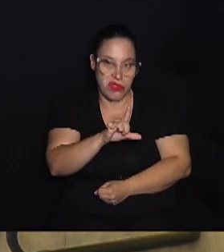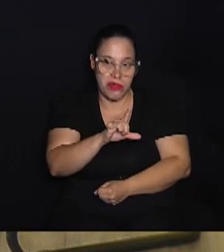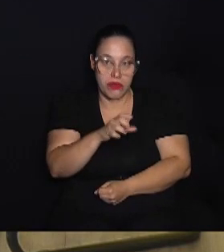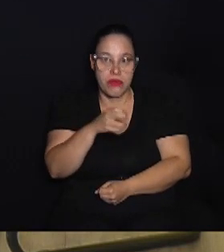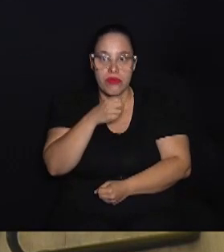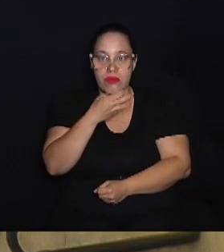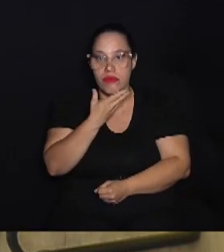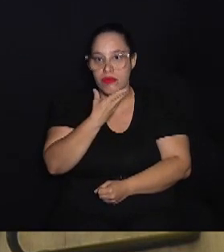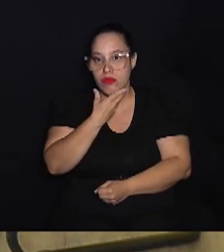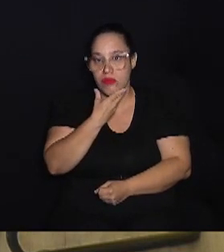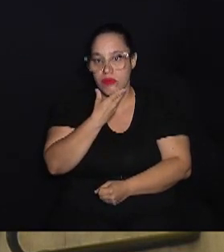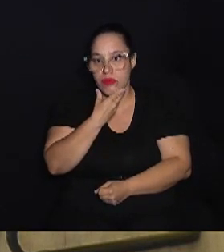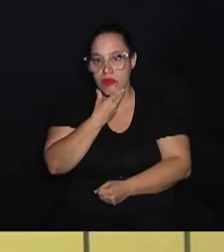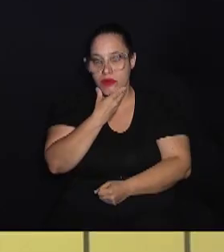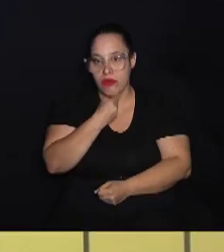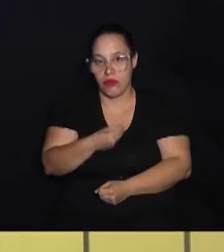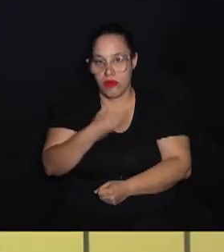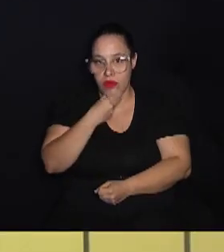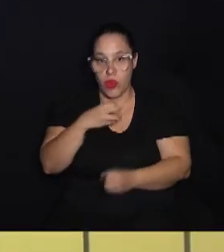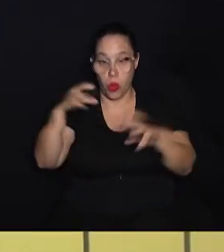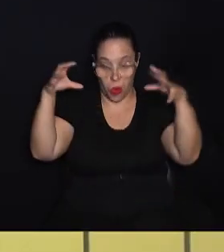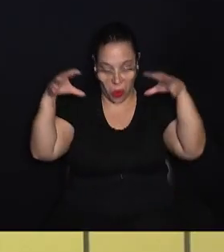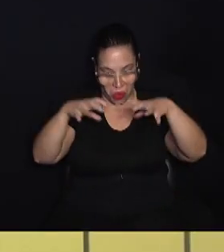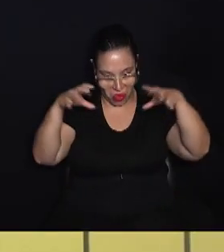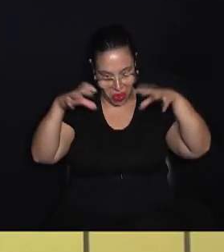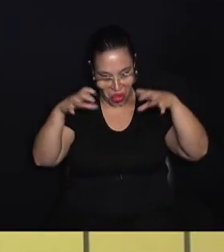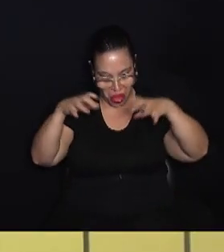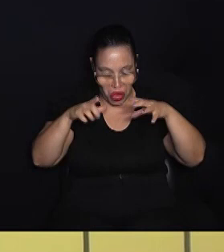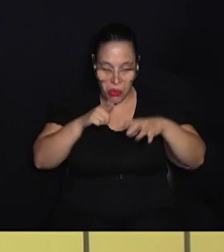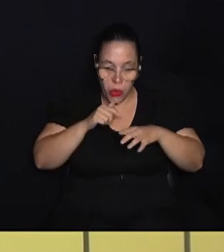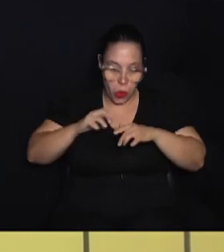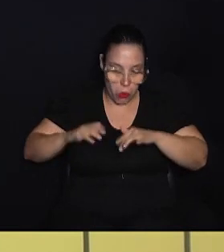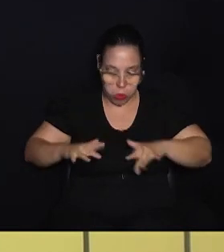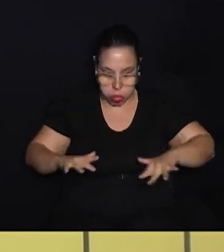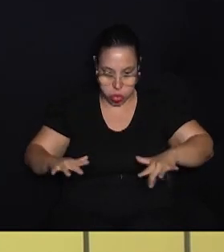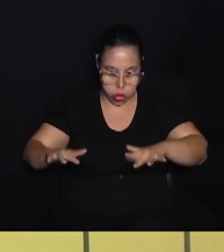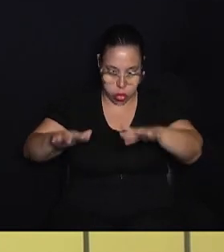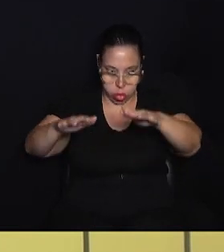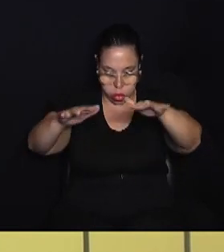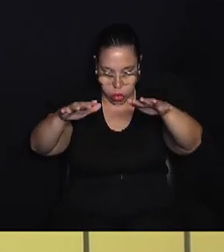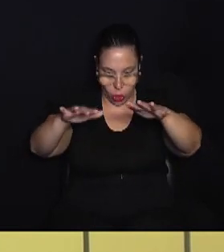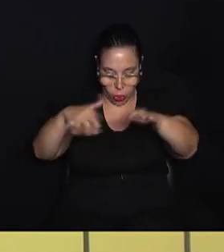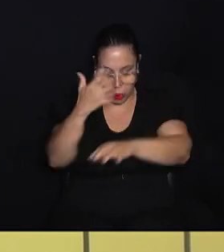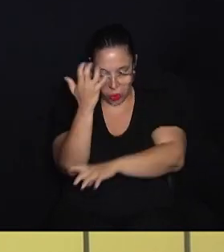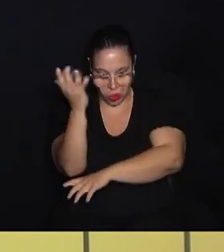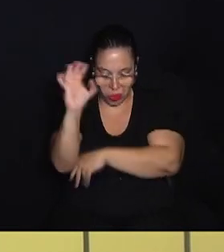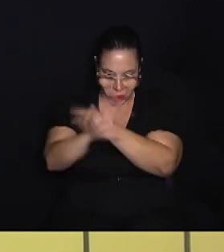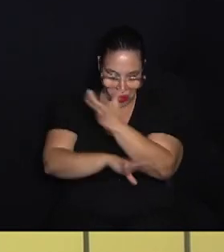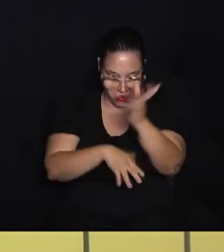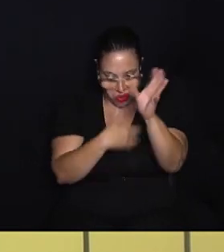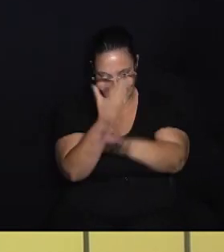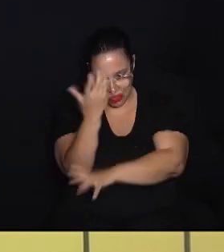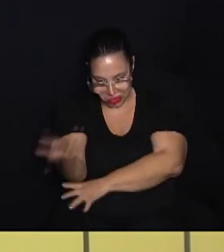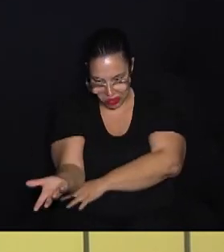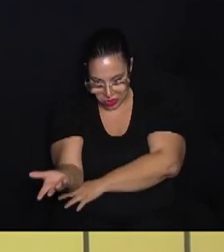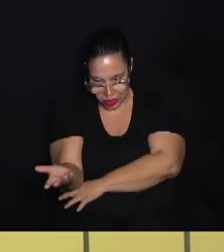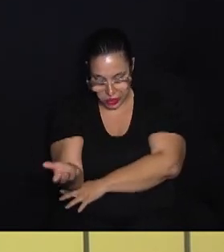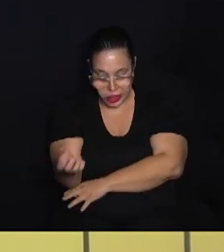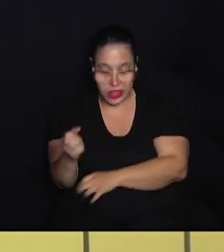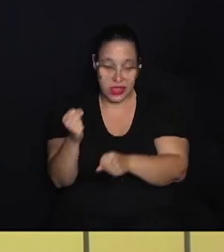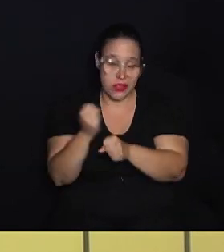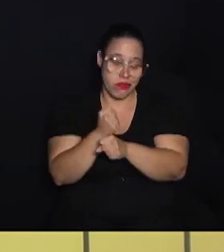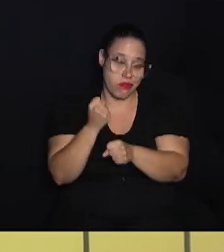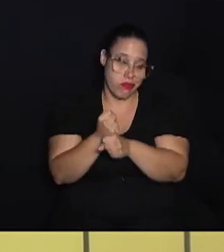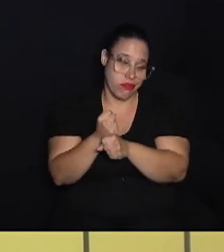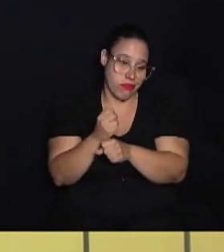gente espera ocorrências que envolvam as chuvas, né, e os temporais, né, que são aquelas quedas de árvore, alagamento. Nessa época do ano nós estamos acostumados com os